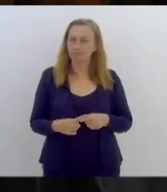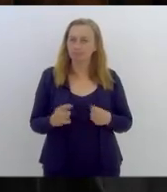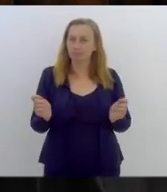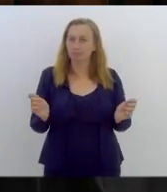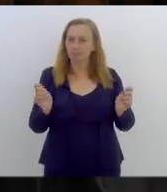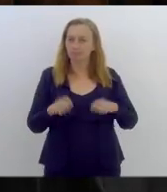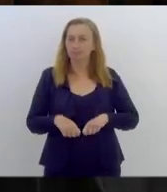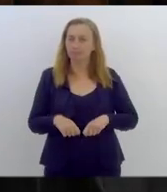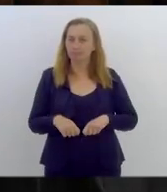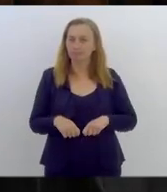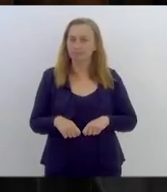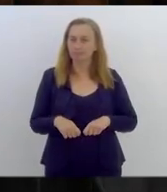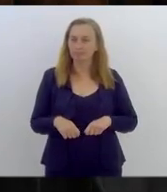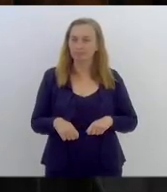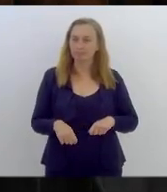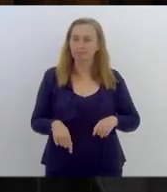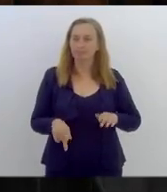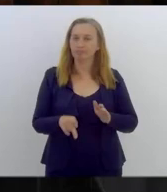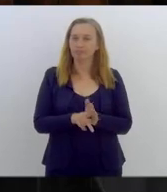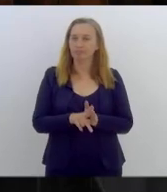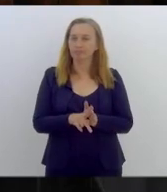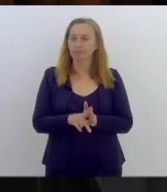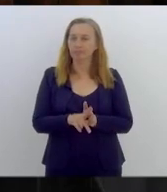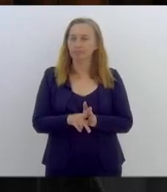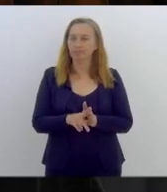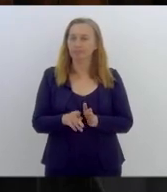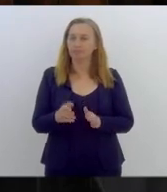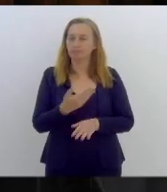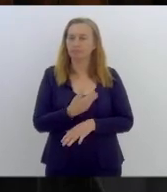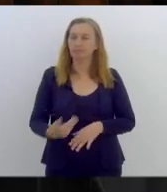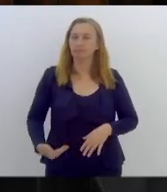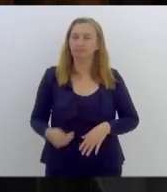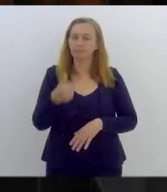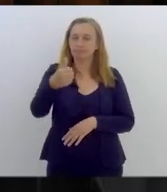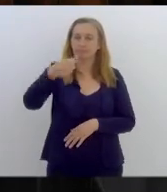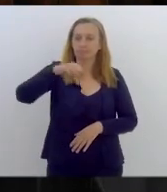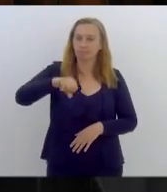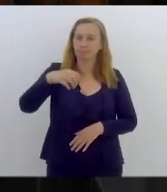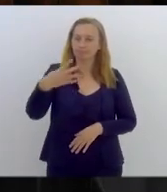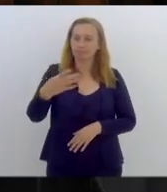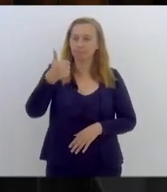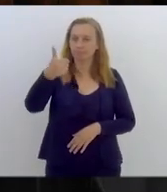competência constitucional da união e como as leis 194192